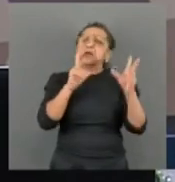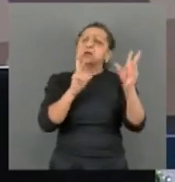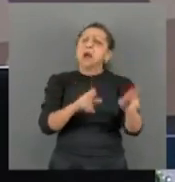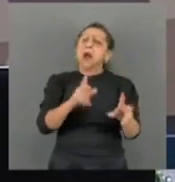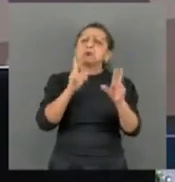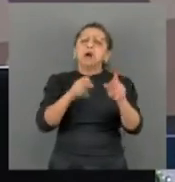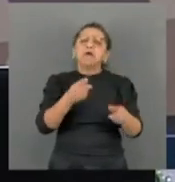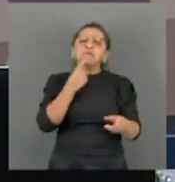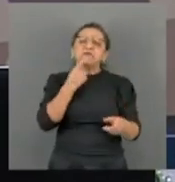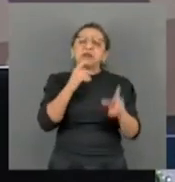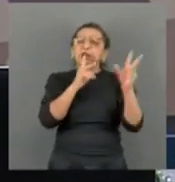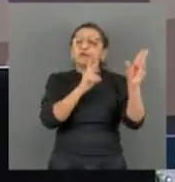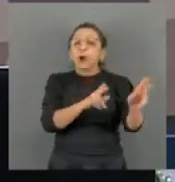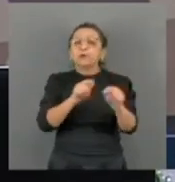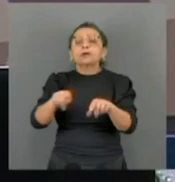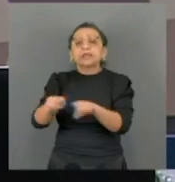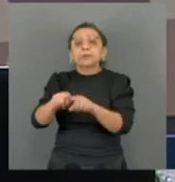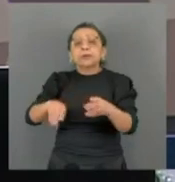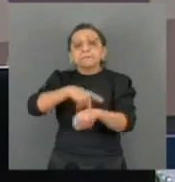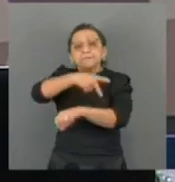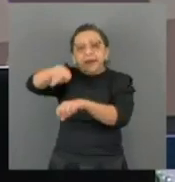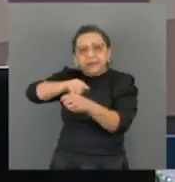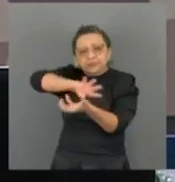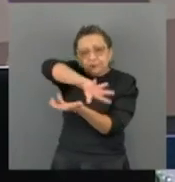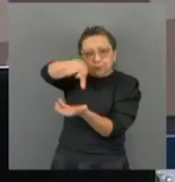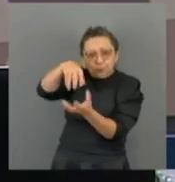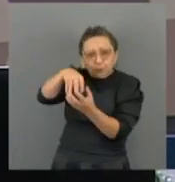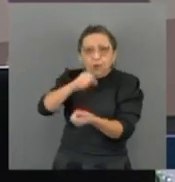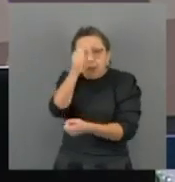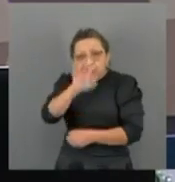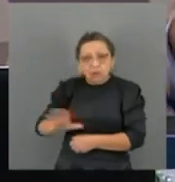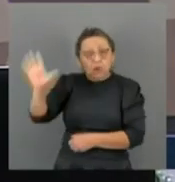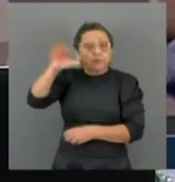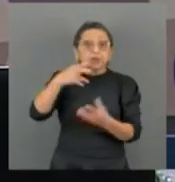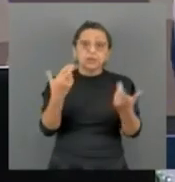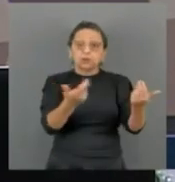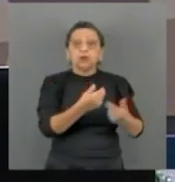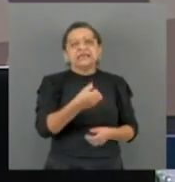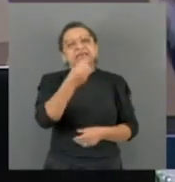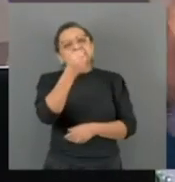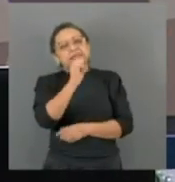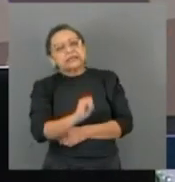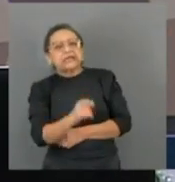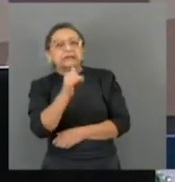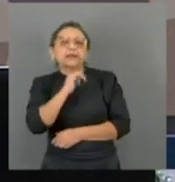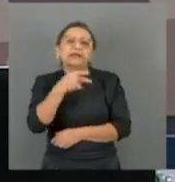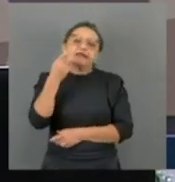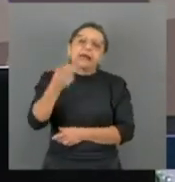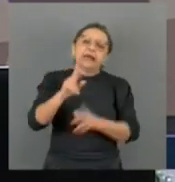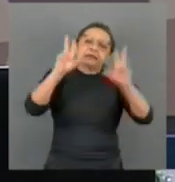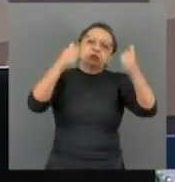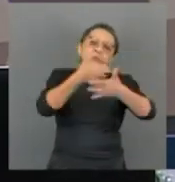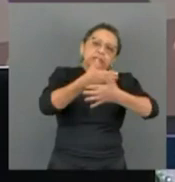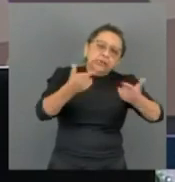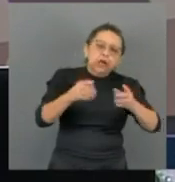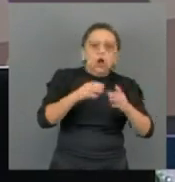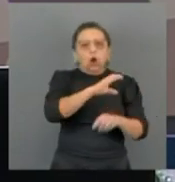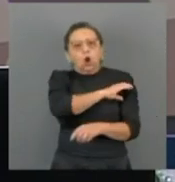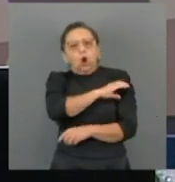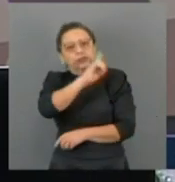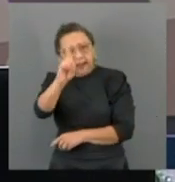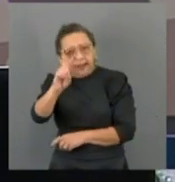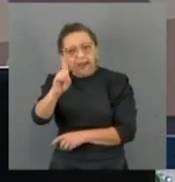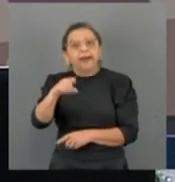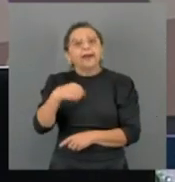na União Europeia. E se quer falar de coordenação, a gente vê